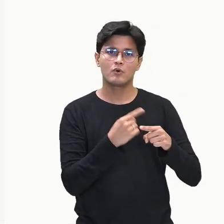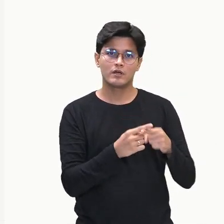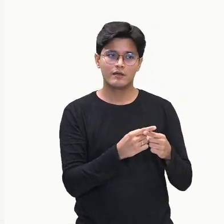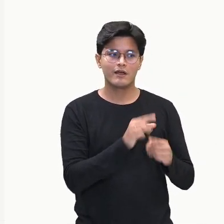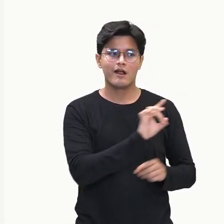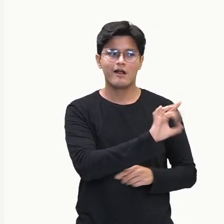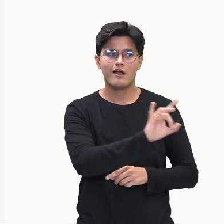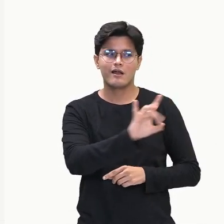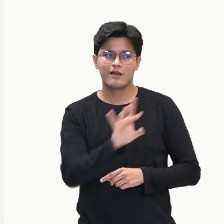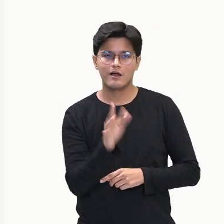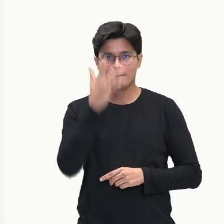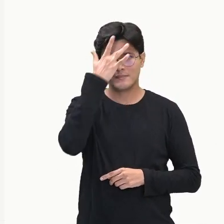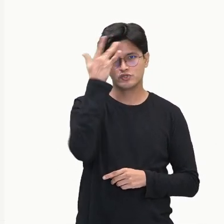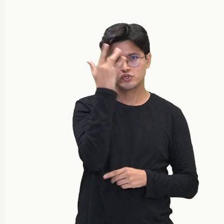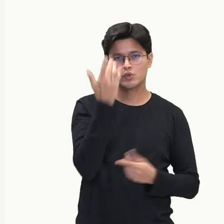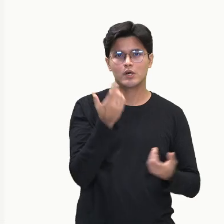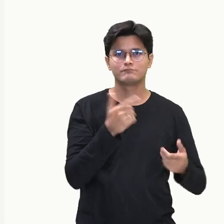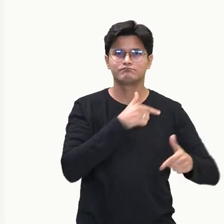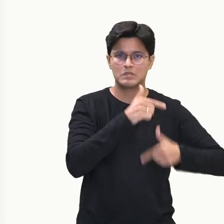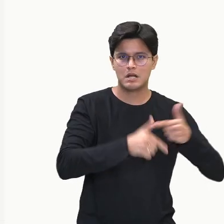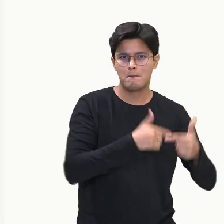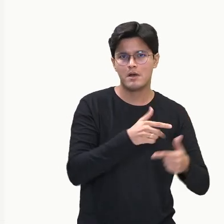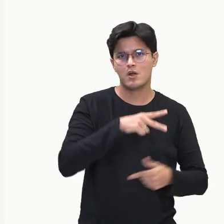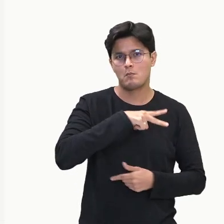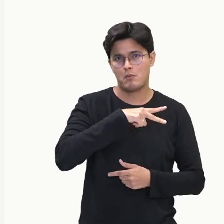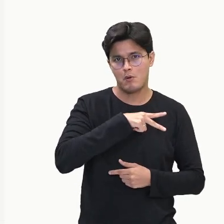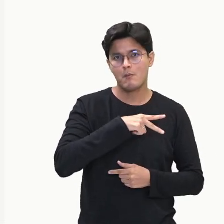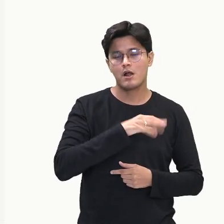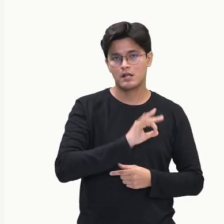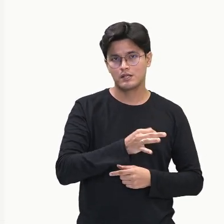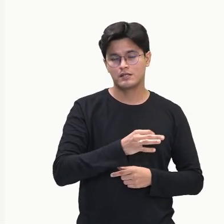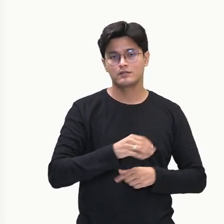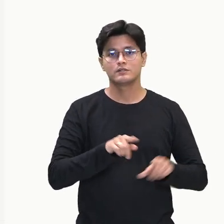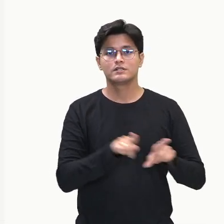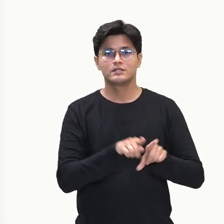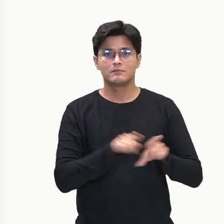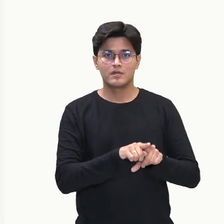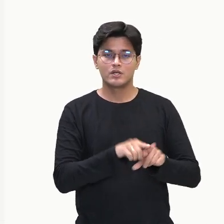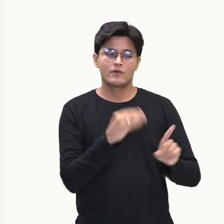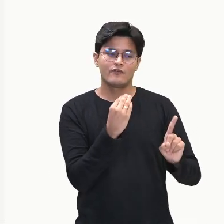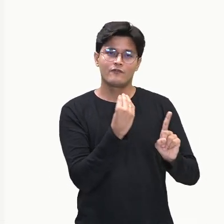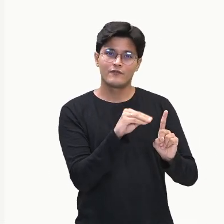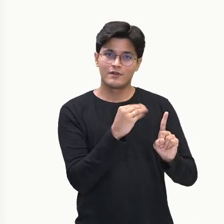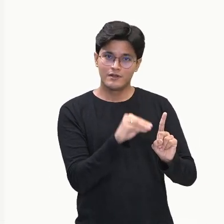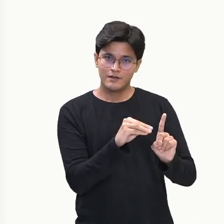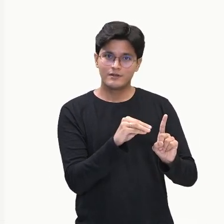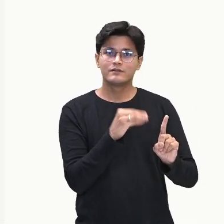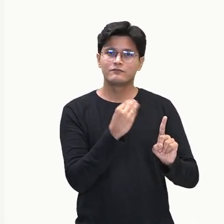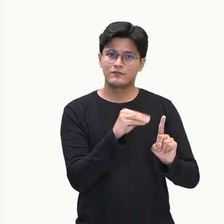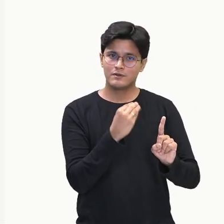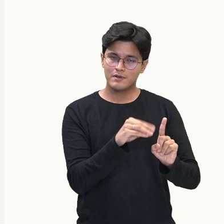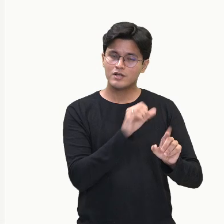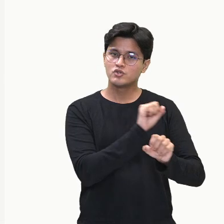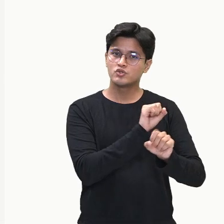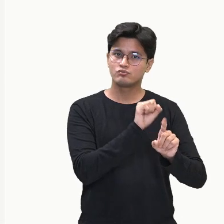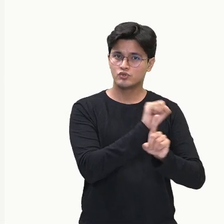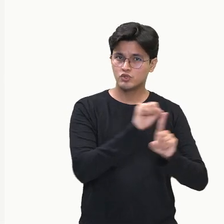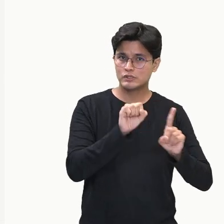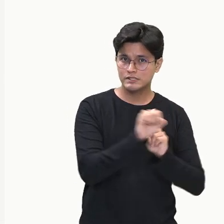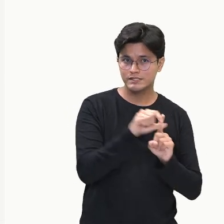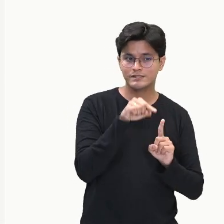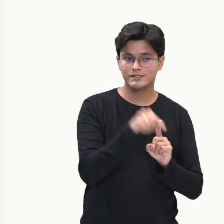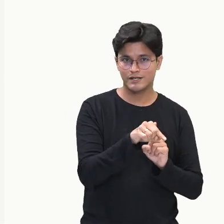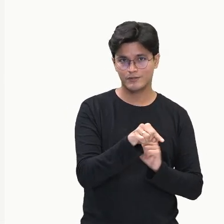seu ganha-pão. Tem também a vulnerabilidade social, e é lógico, isso é o resultado da somatória de todas essas